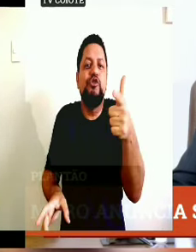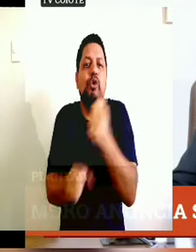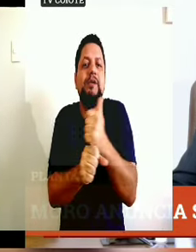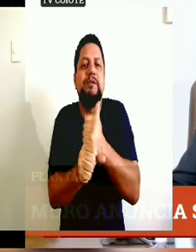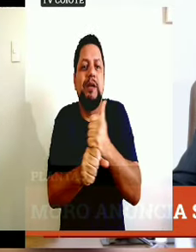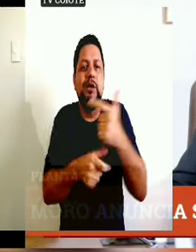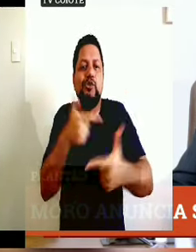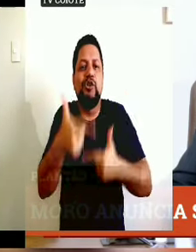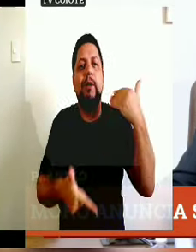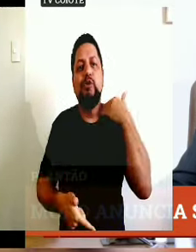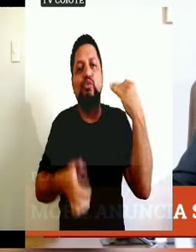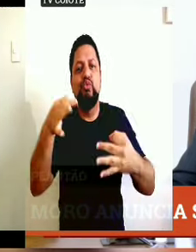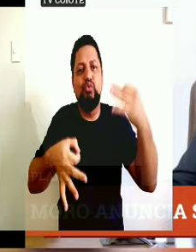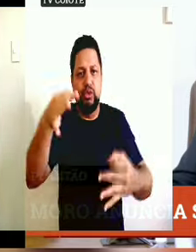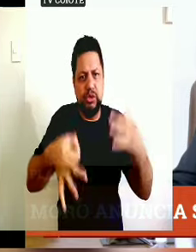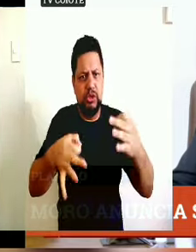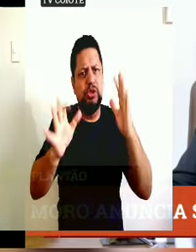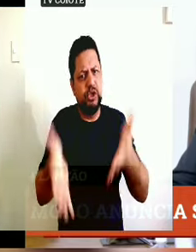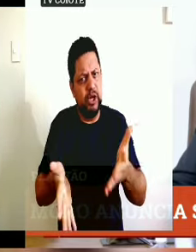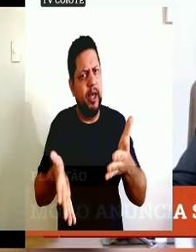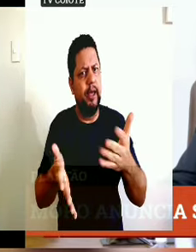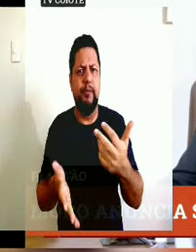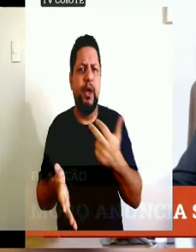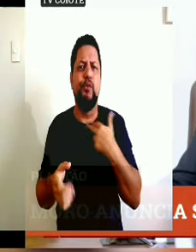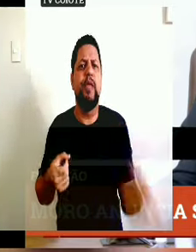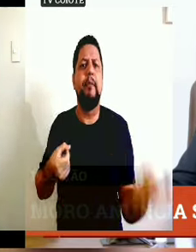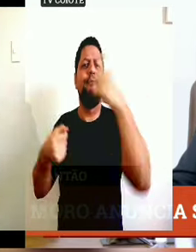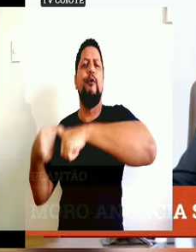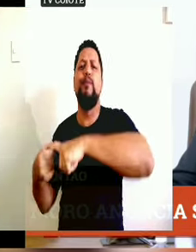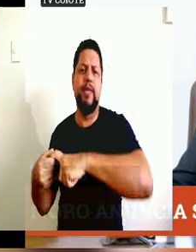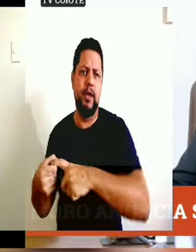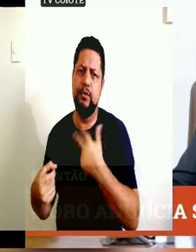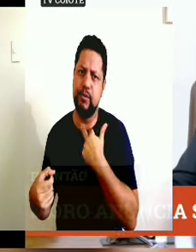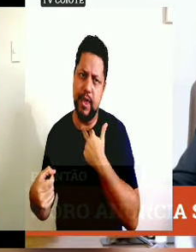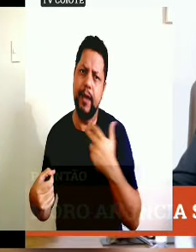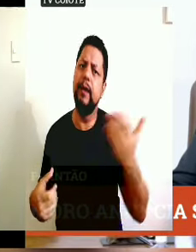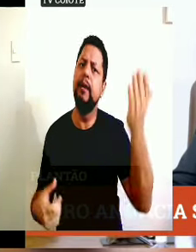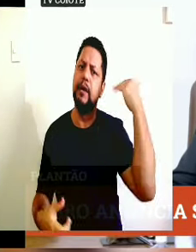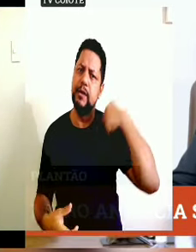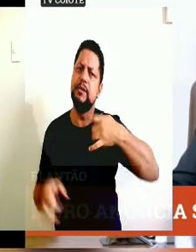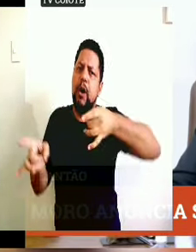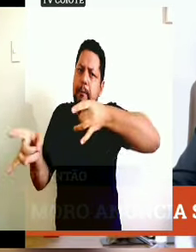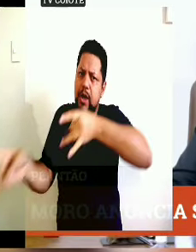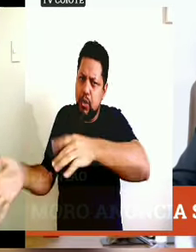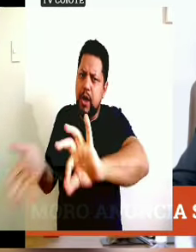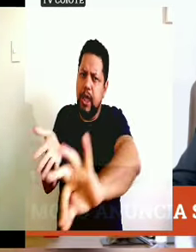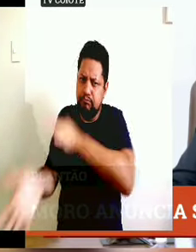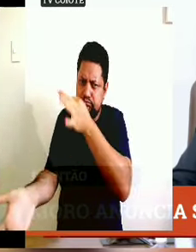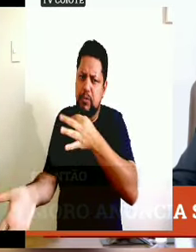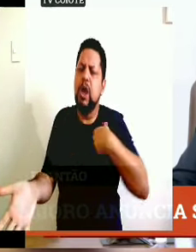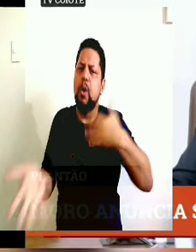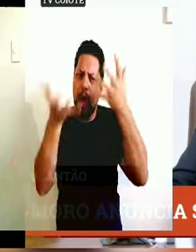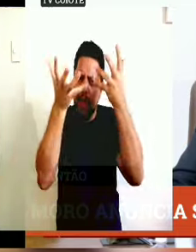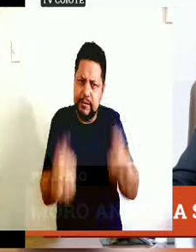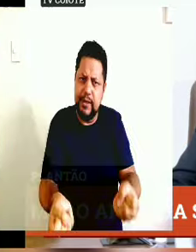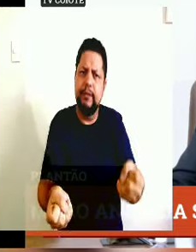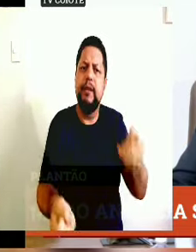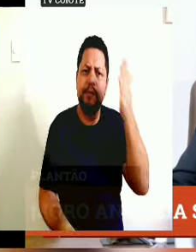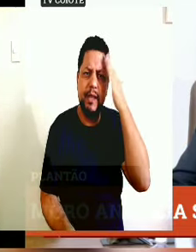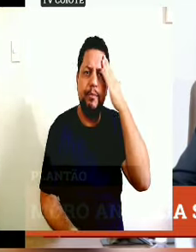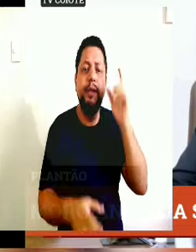volta, mas quando eu assumi, eu sabia dos riscos. Vou